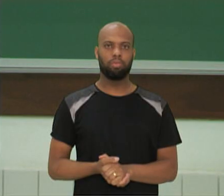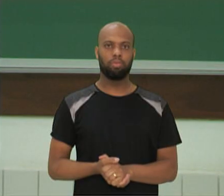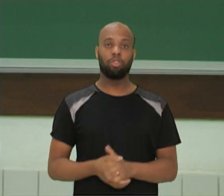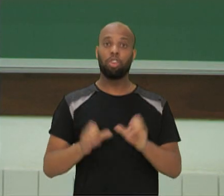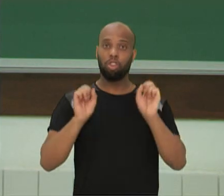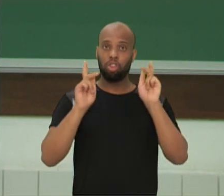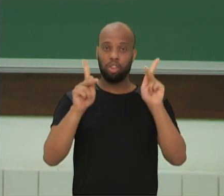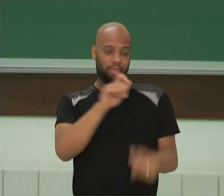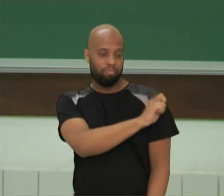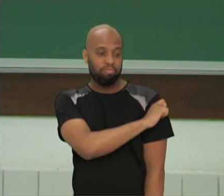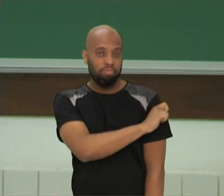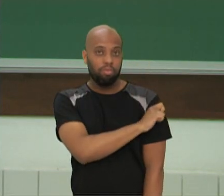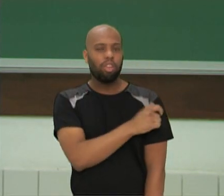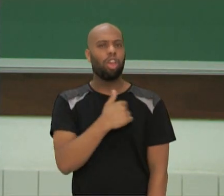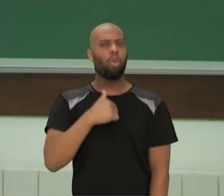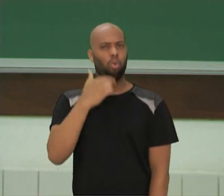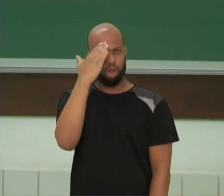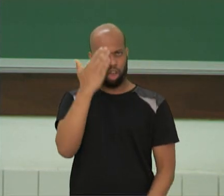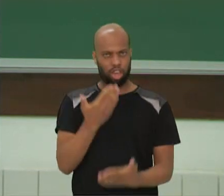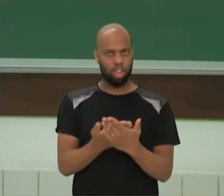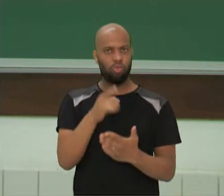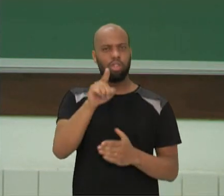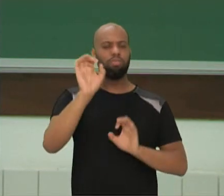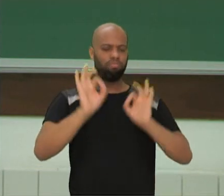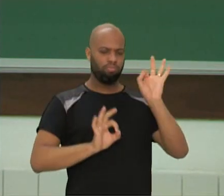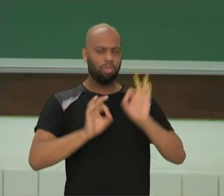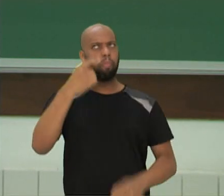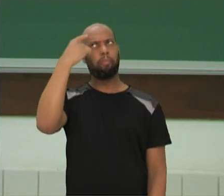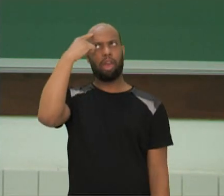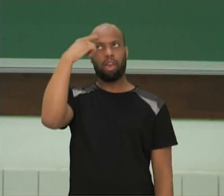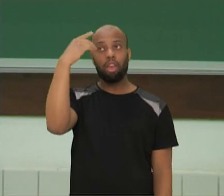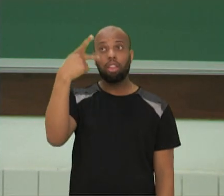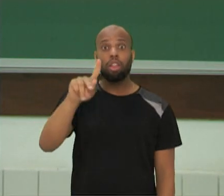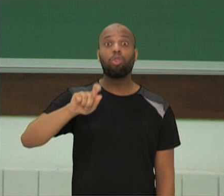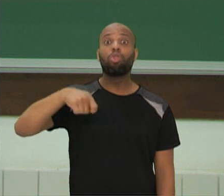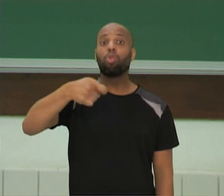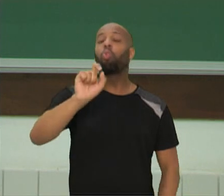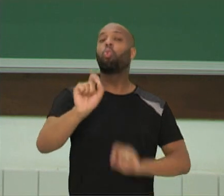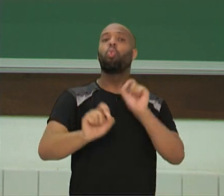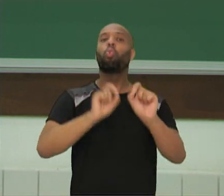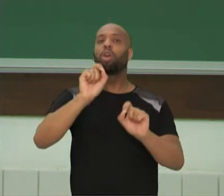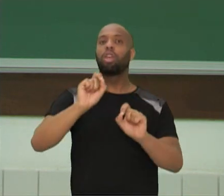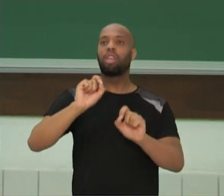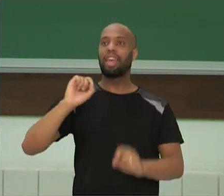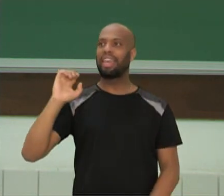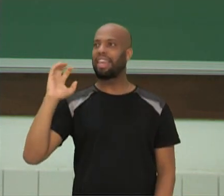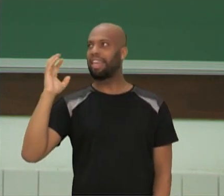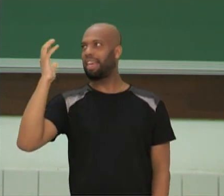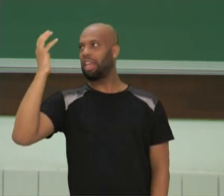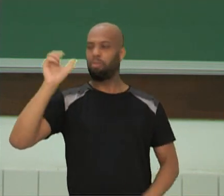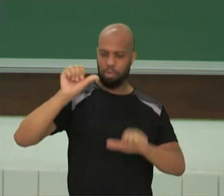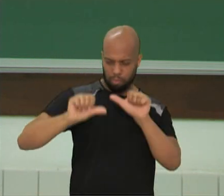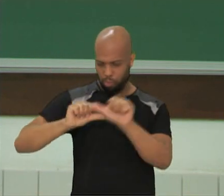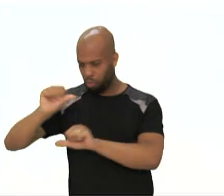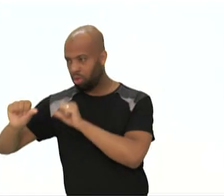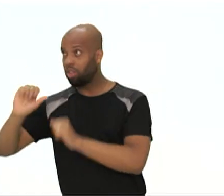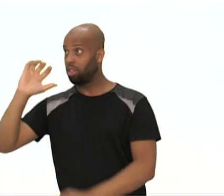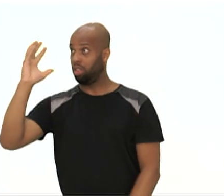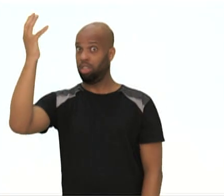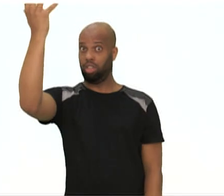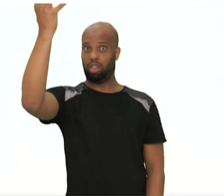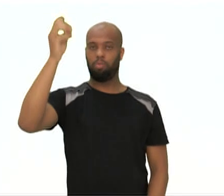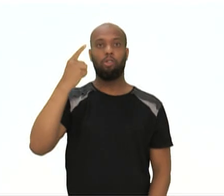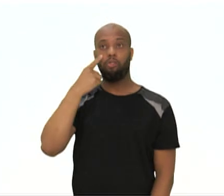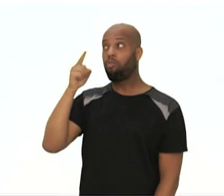Muito bem, estudante. Acredito que você deva ter organizado as suas ideias acerca do que são mudanças climáticas. Dá uma olhada na tela,